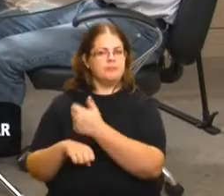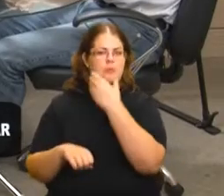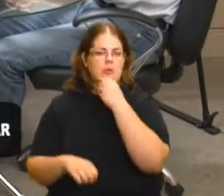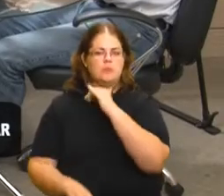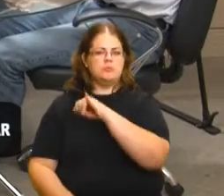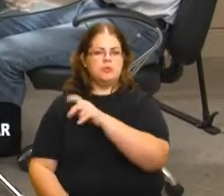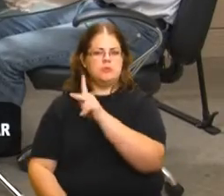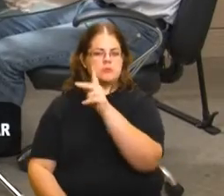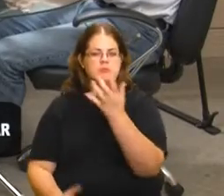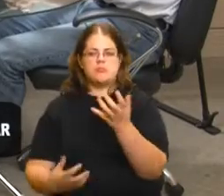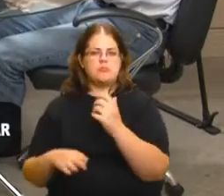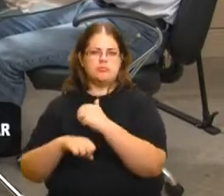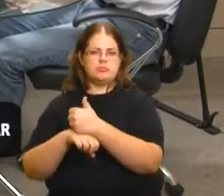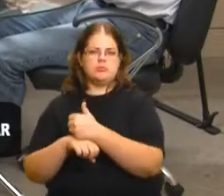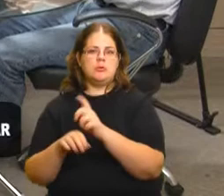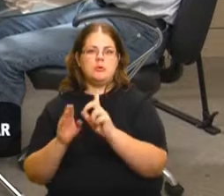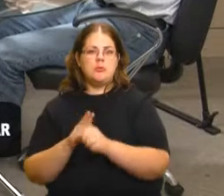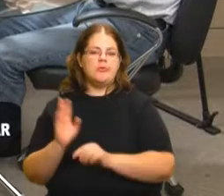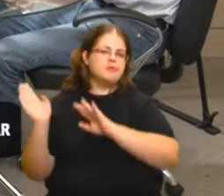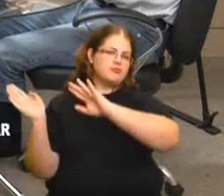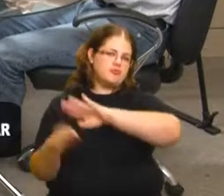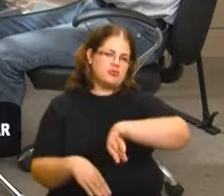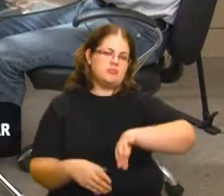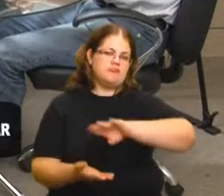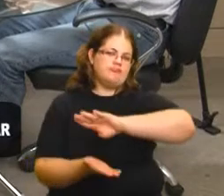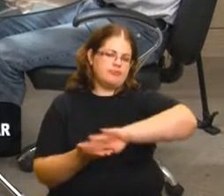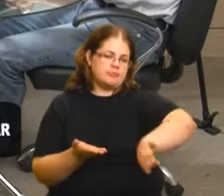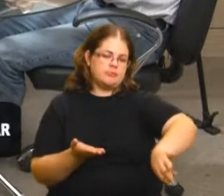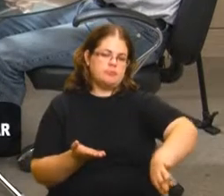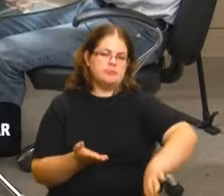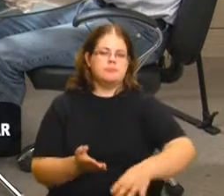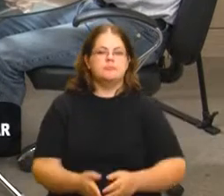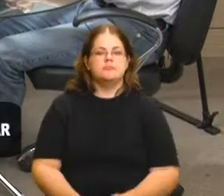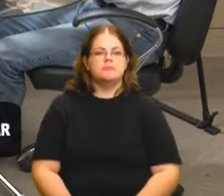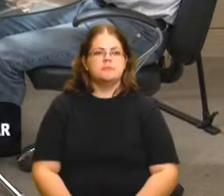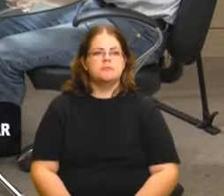de impedir a posse do Juscelino e a outra de derrubá-lo.